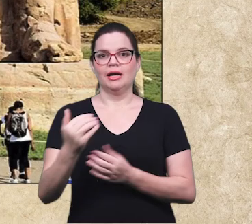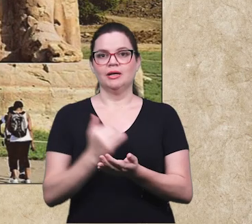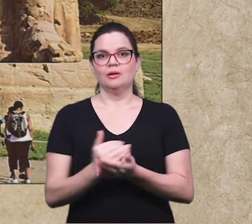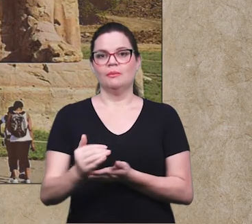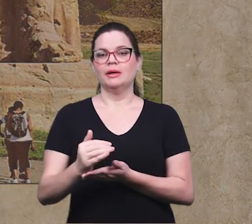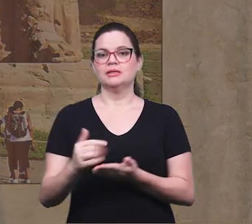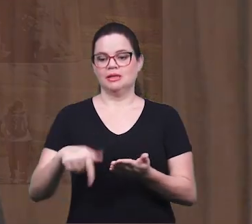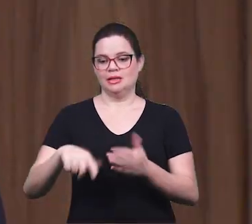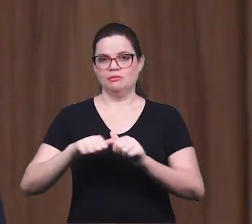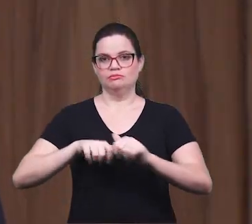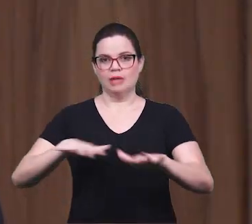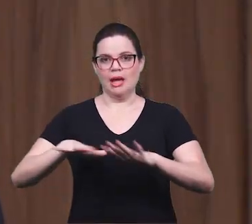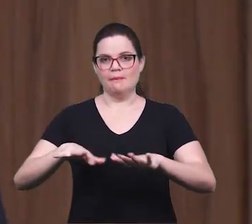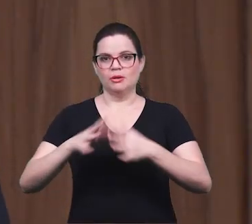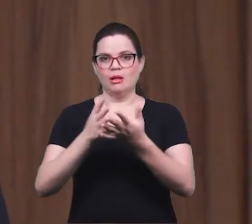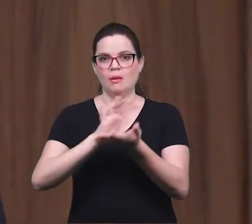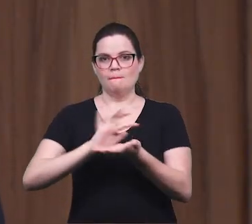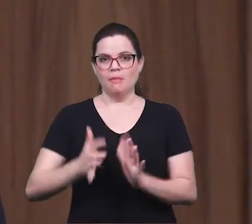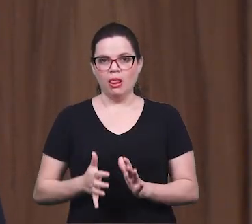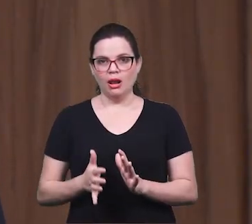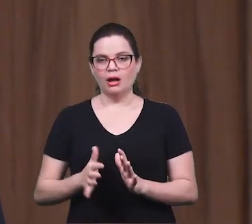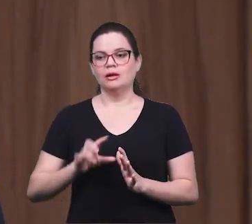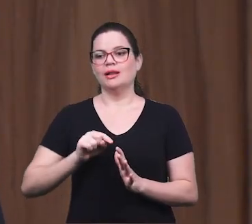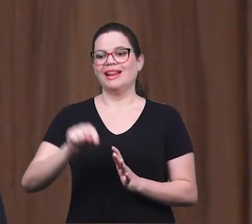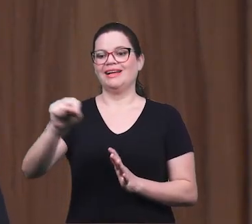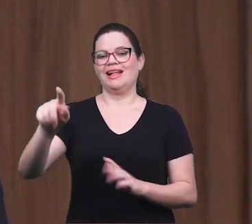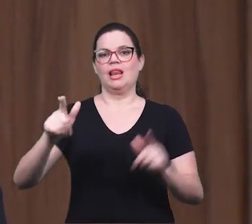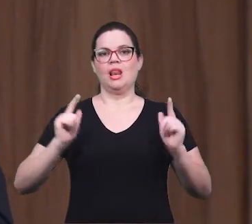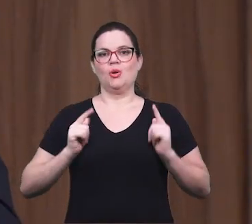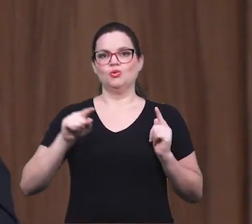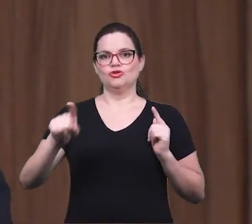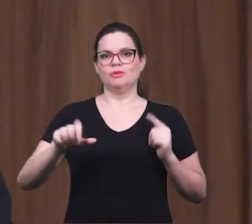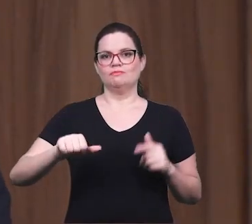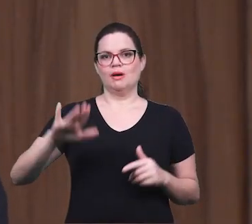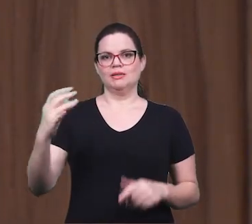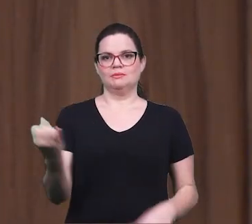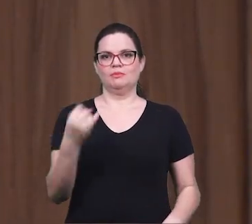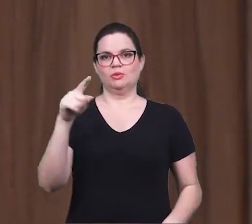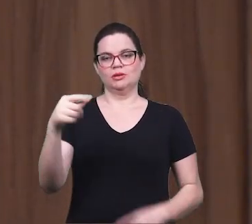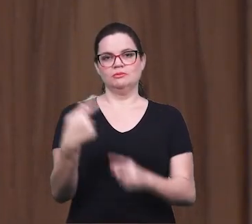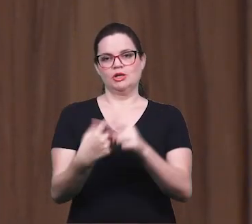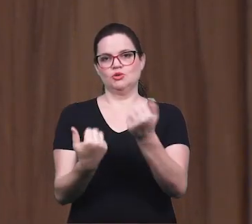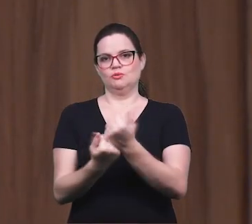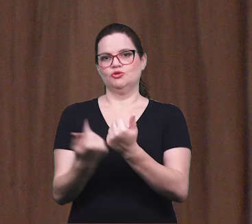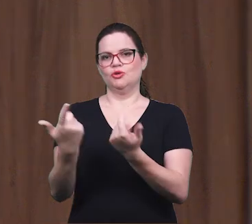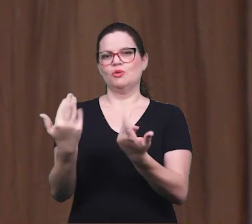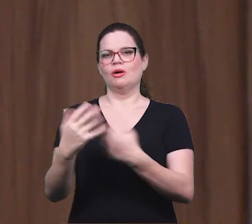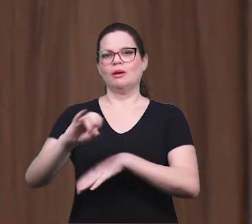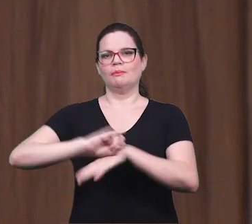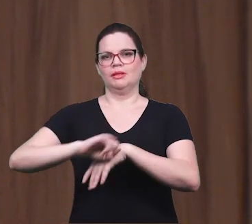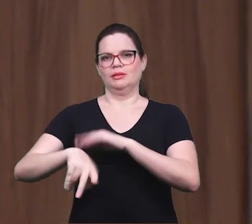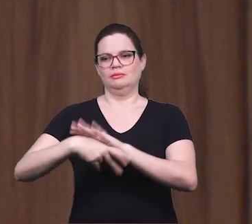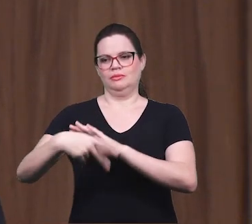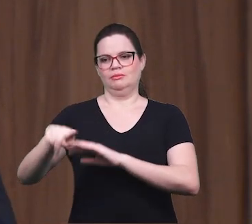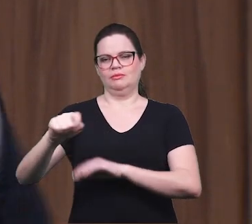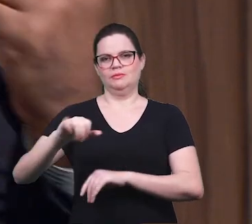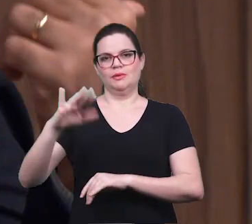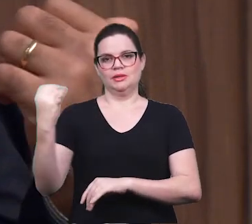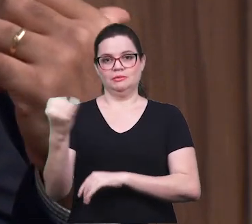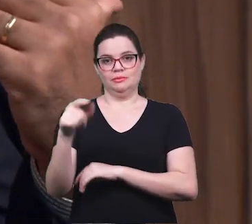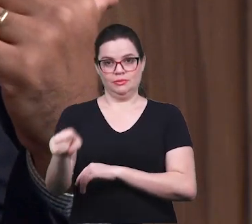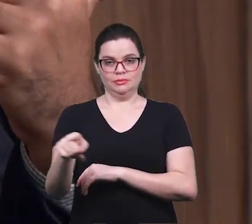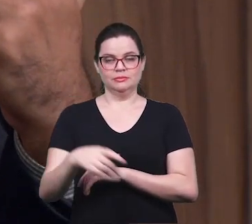Laodiceia. Então, acaba se tornando a cidade mais importante. Então, é importante que